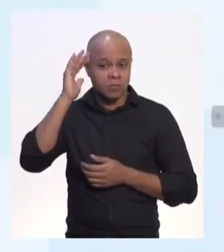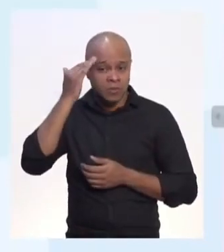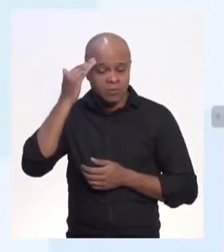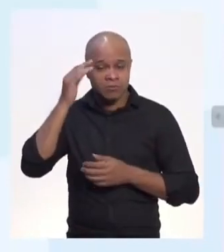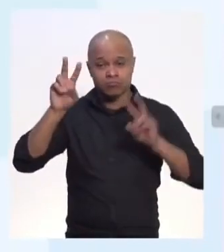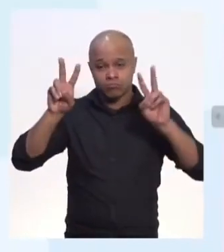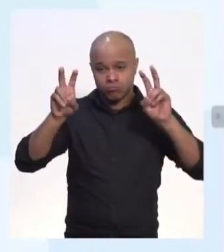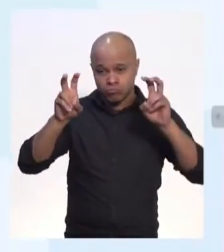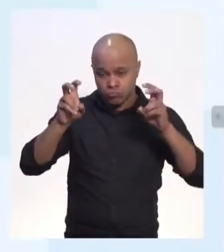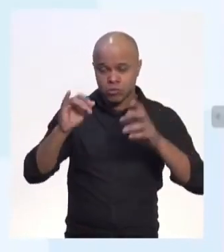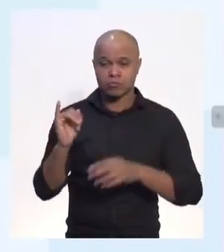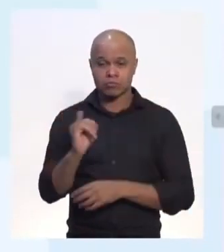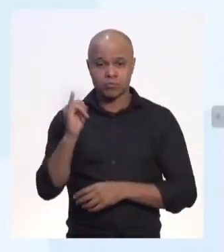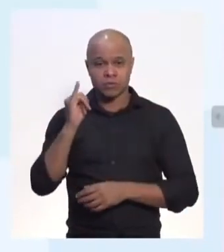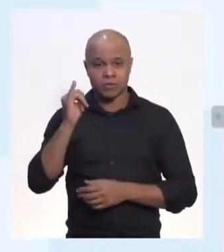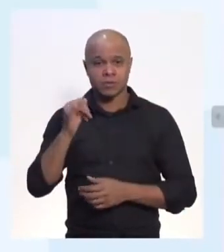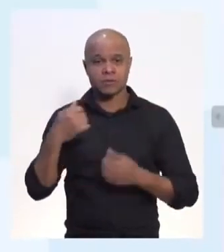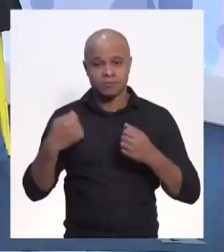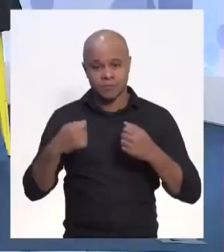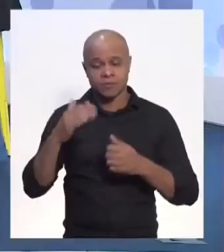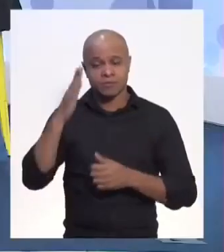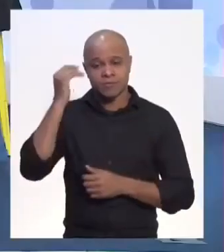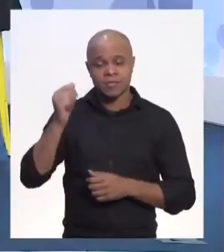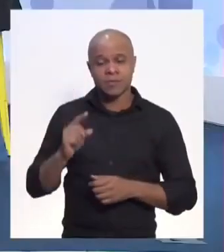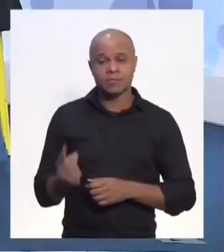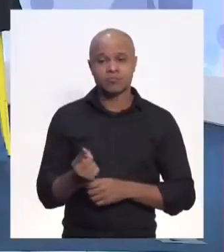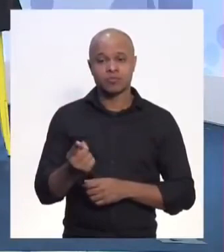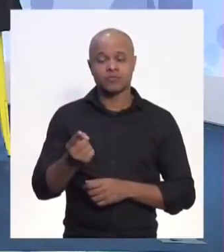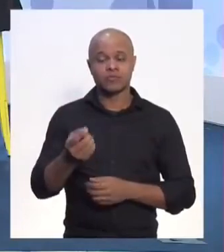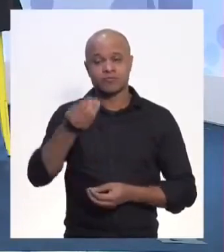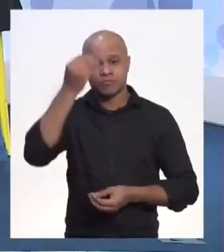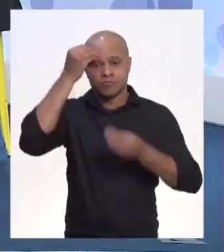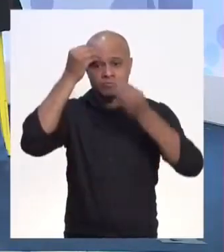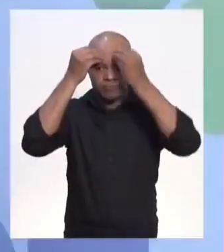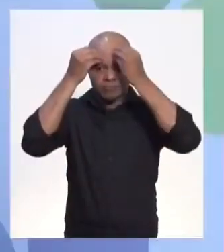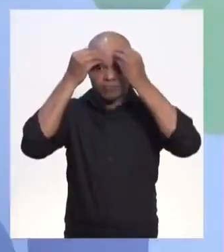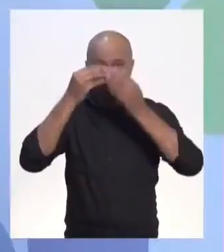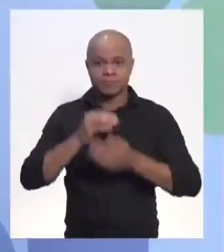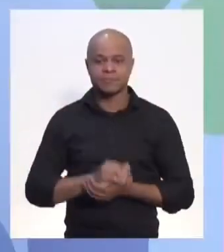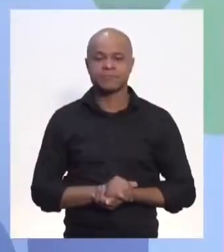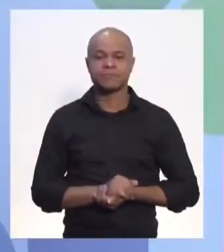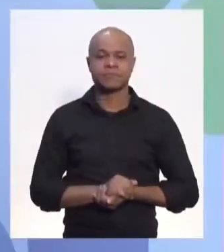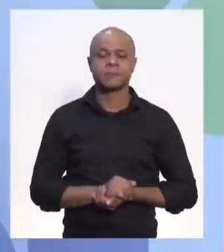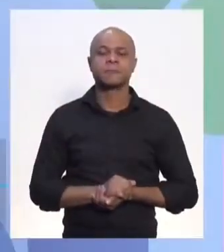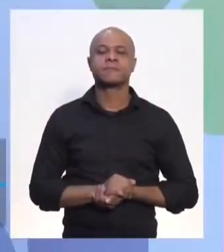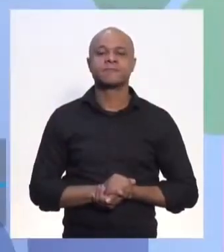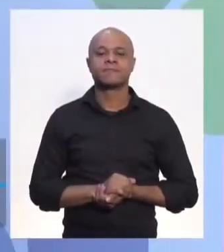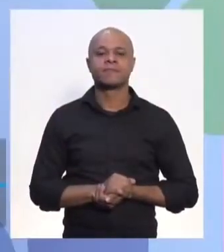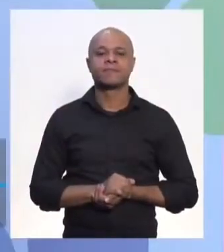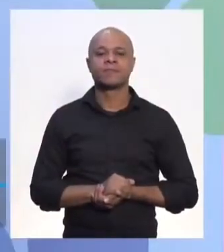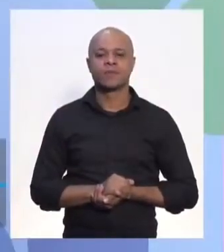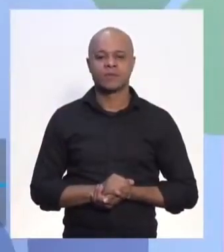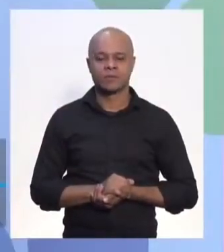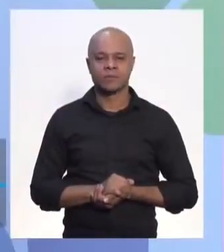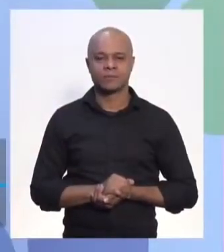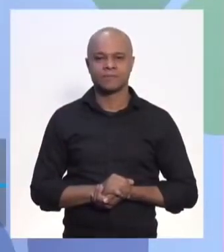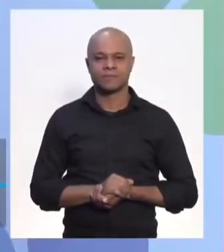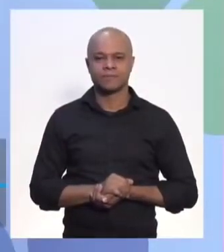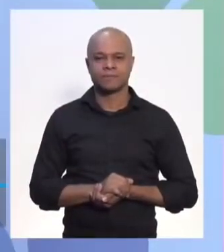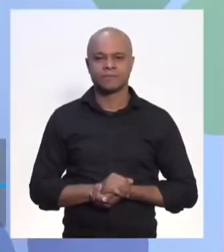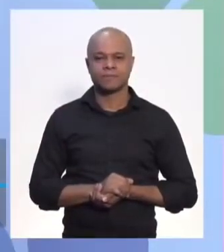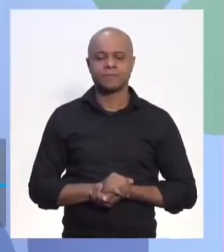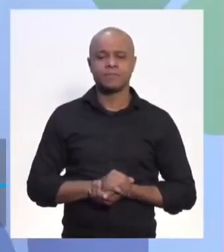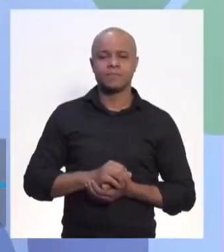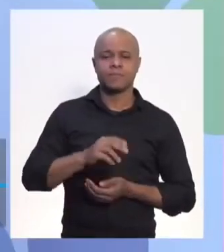conceitos também, né? A coisa é acumulativa, a gente tem que ir guardando. Beleza? Diga. E outra coisa, por exemplo, o Matheus ele também colocou o preto e roxo,